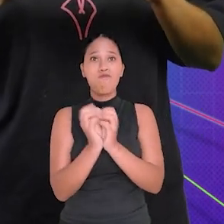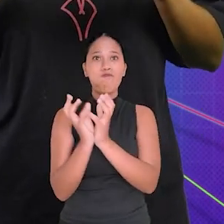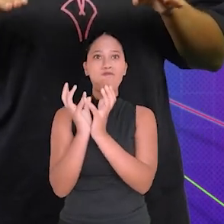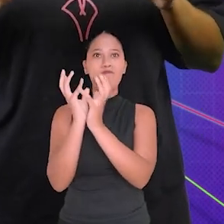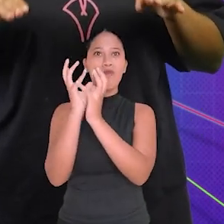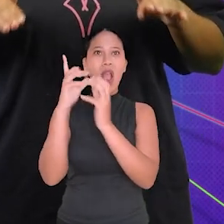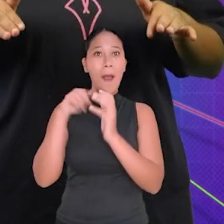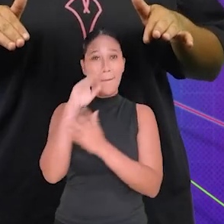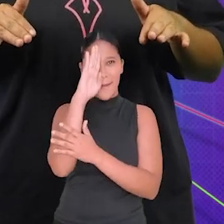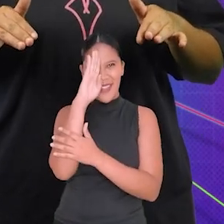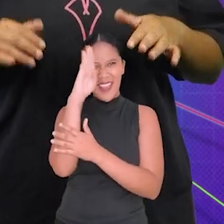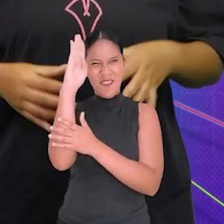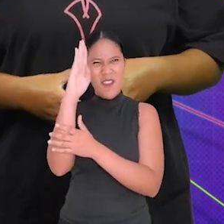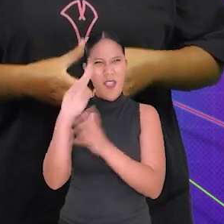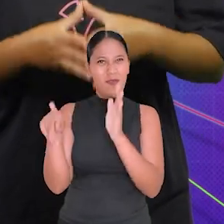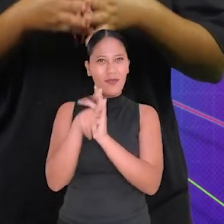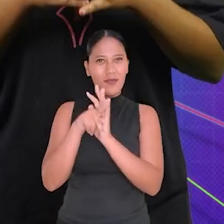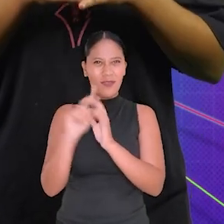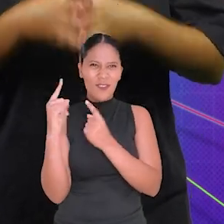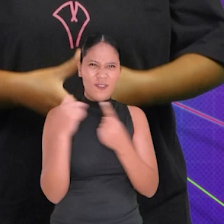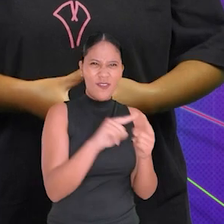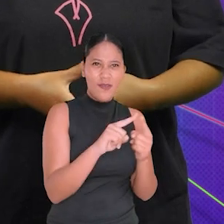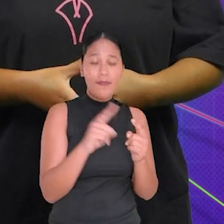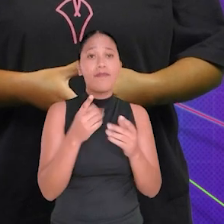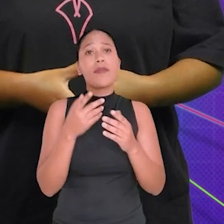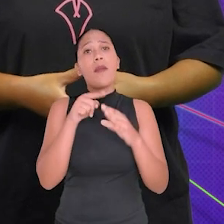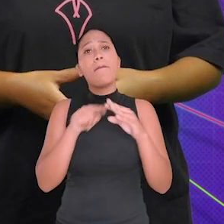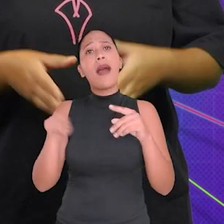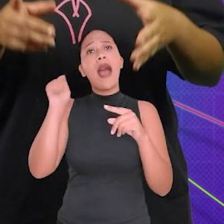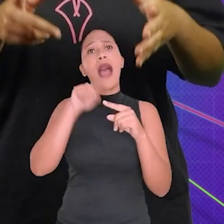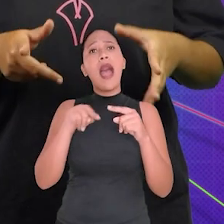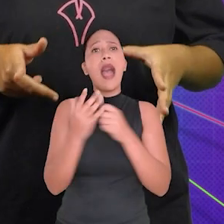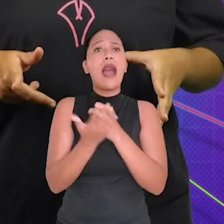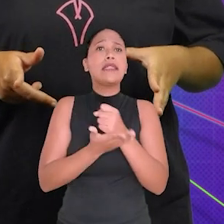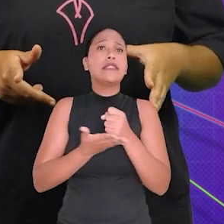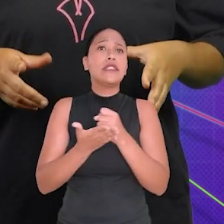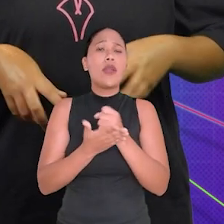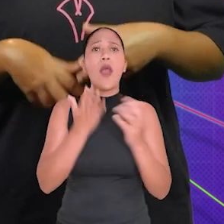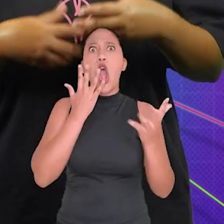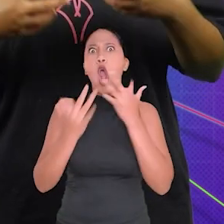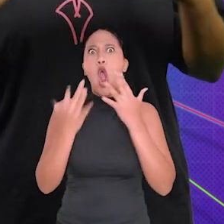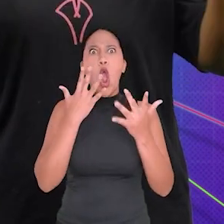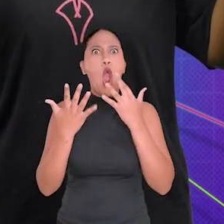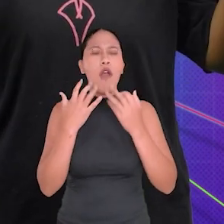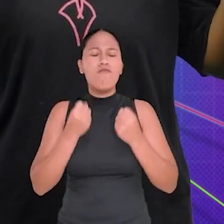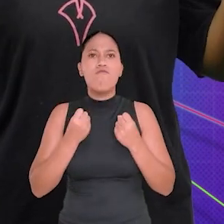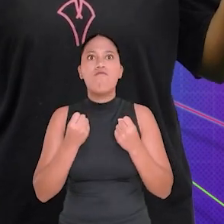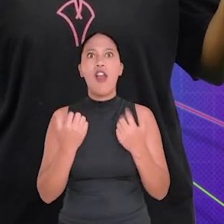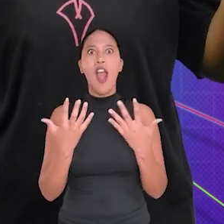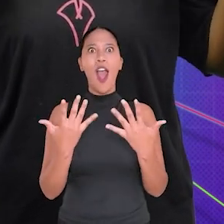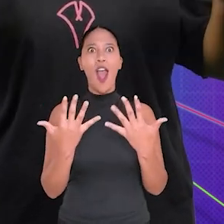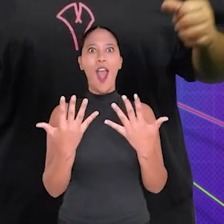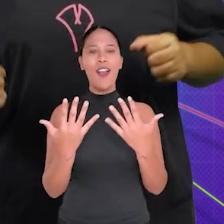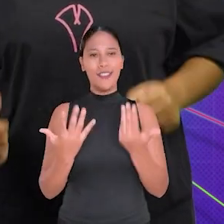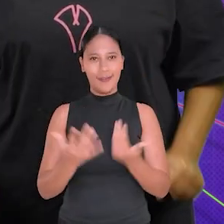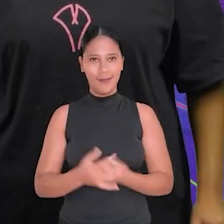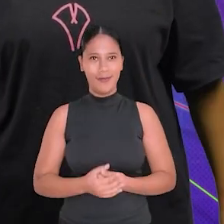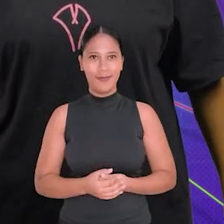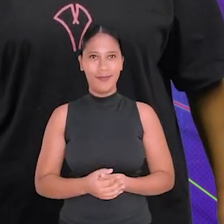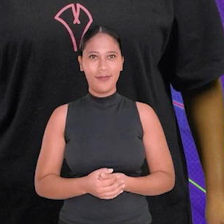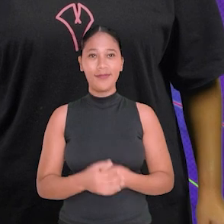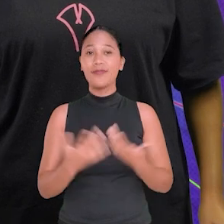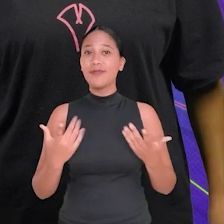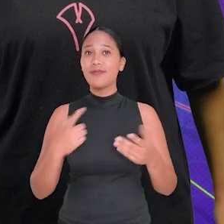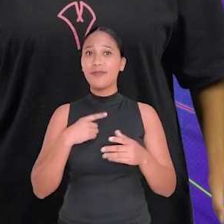os principais inimigos do jogo, têm formas básicas de círculo e retângulos, mas são coloridos de forma vibrante para se